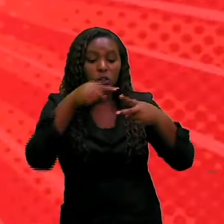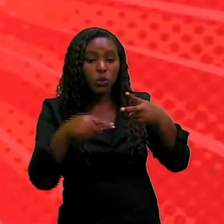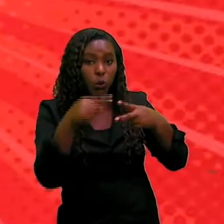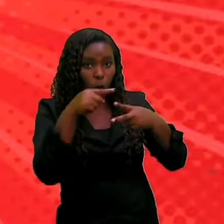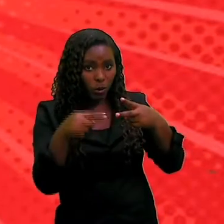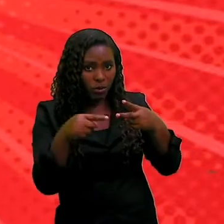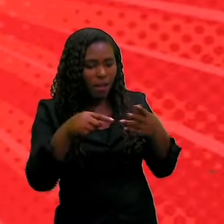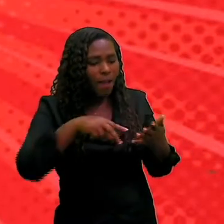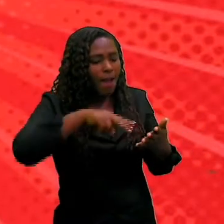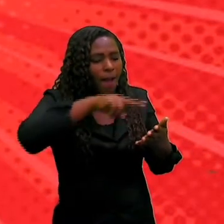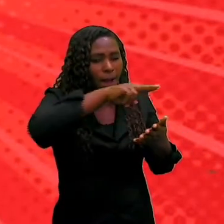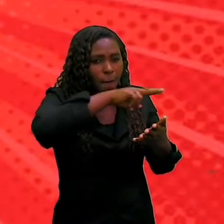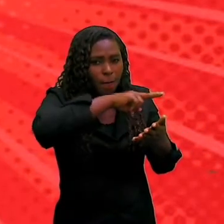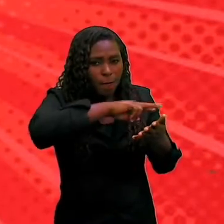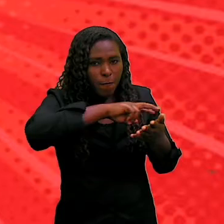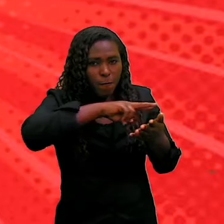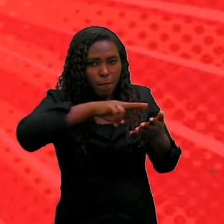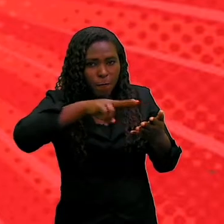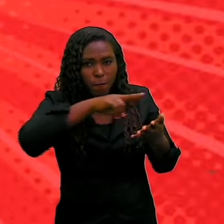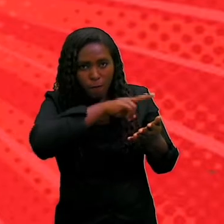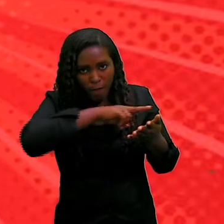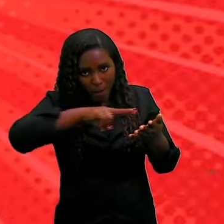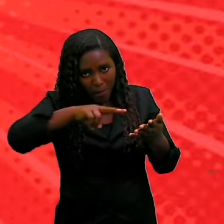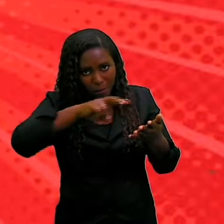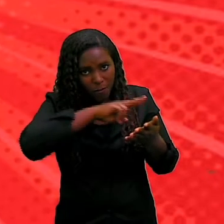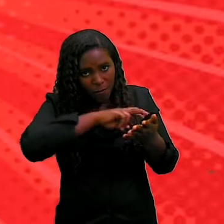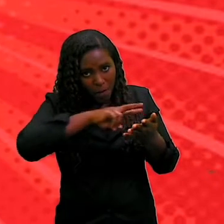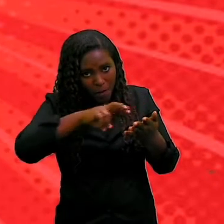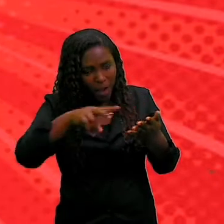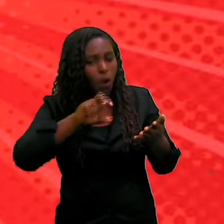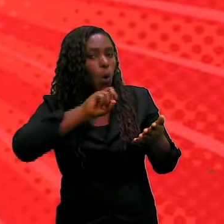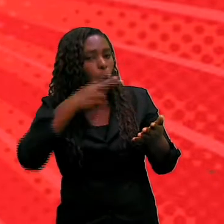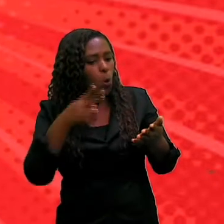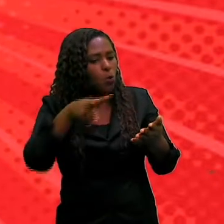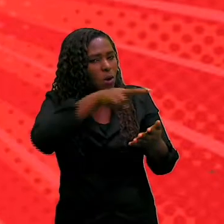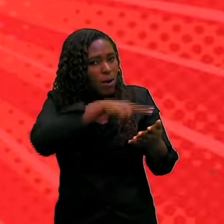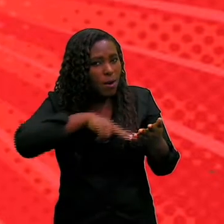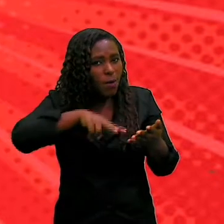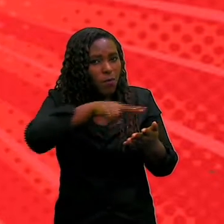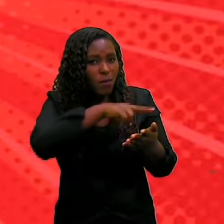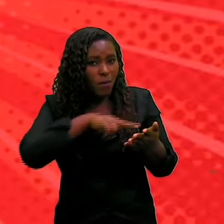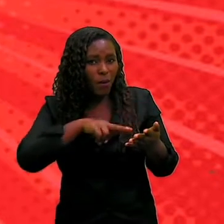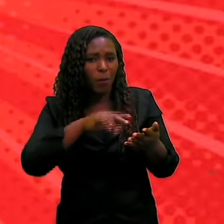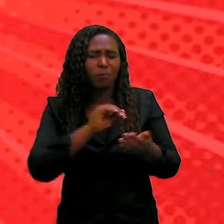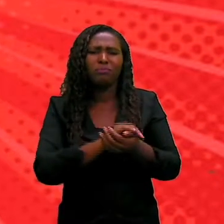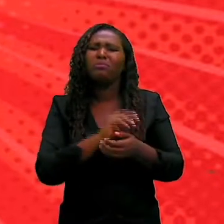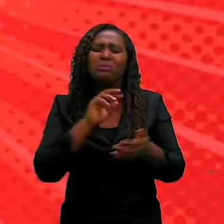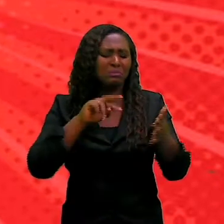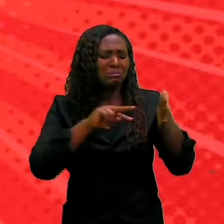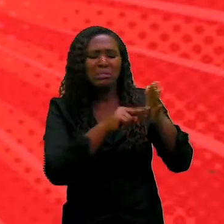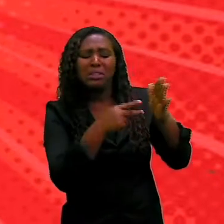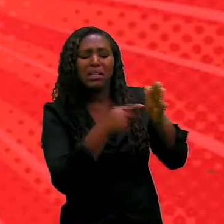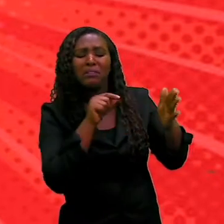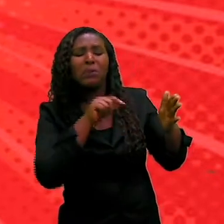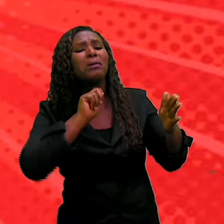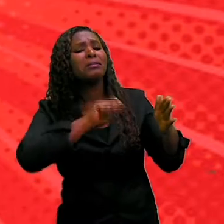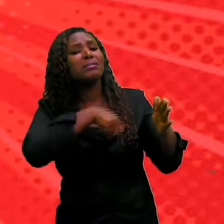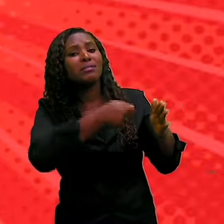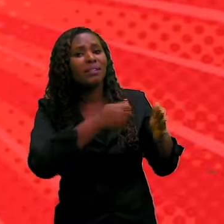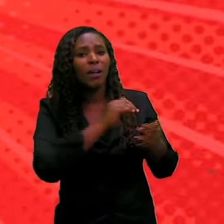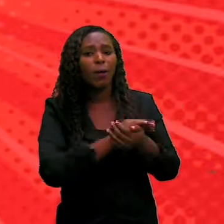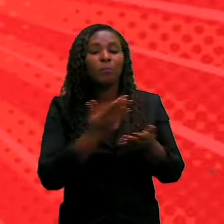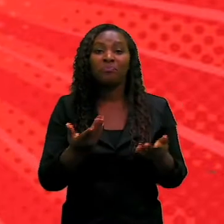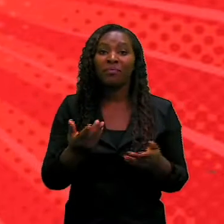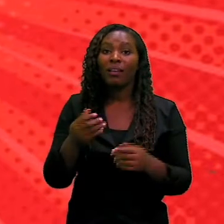produção. Elas podem fazer o uso aí das imagens, que é a linguagem não verbal, e também das palavras, que é a